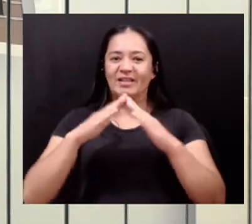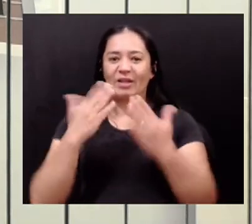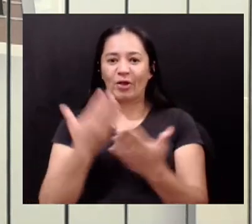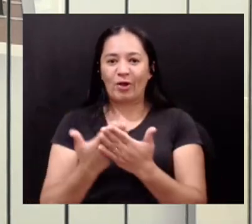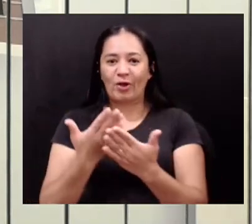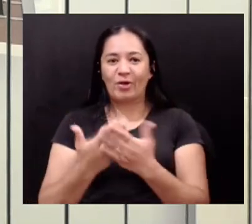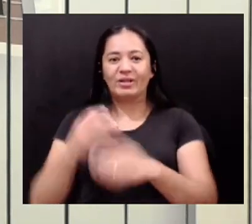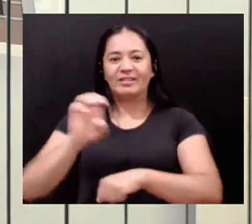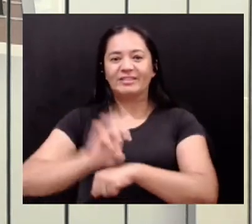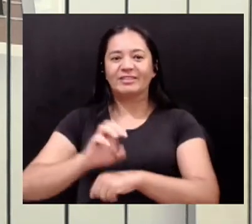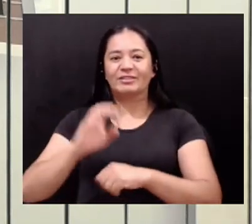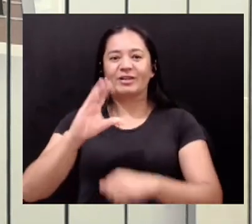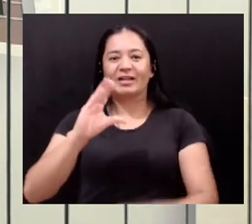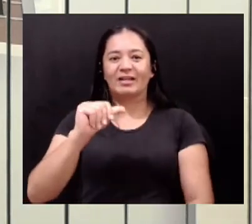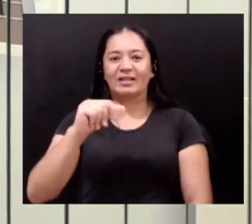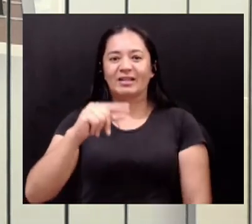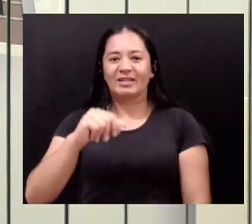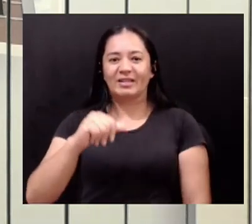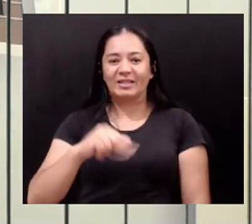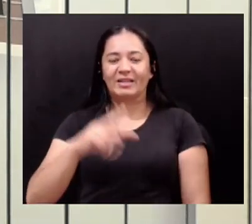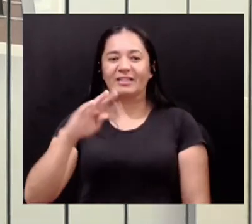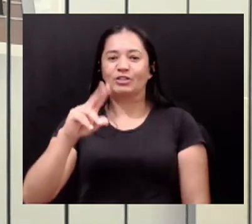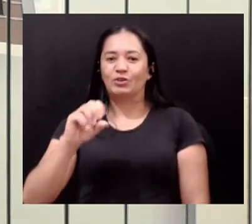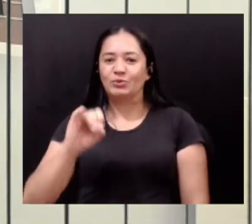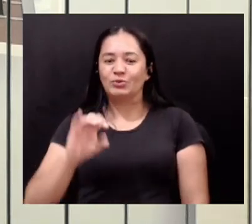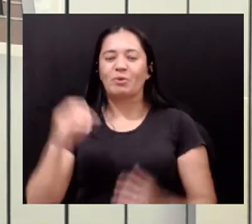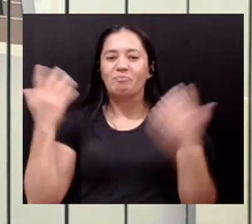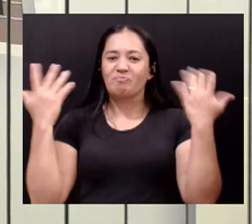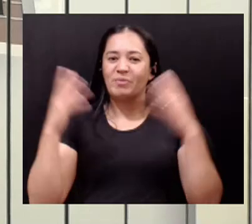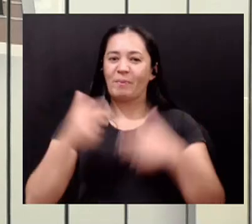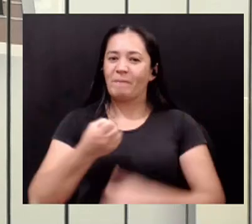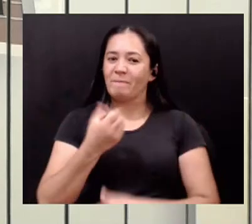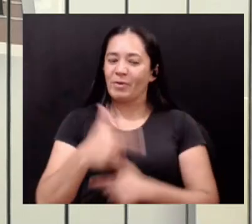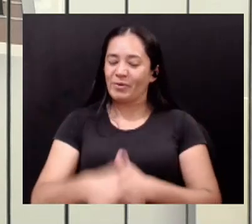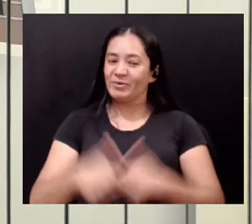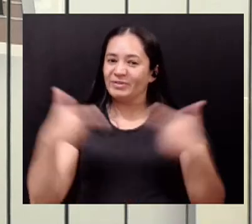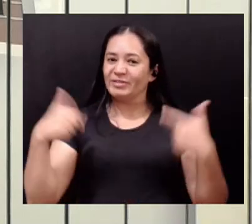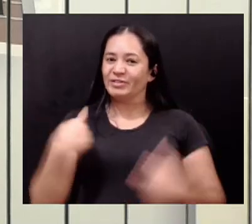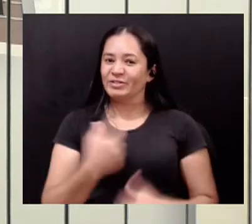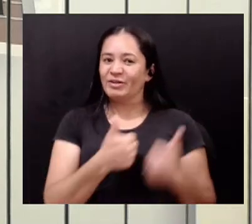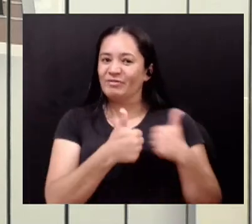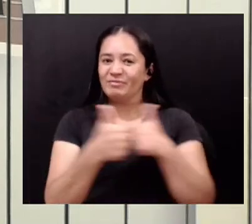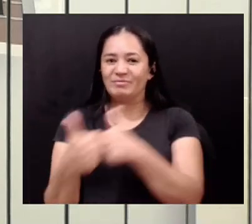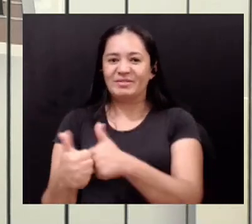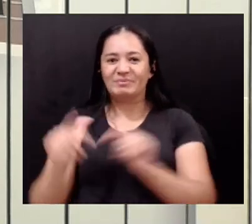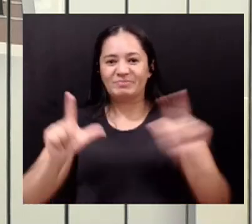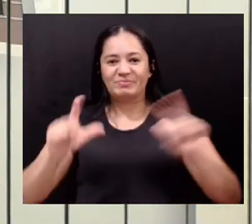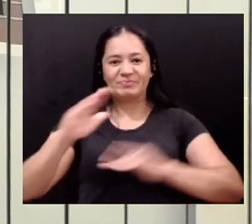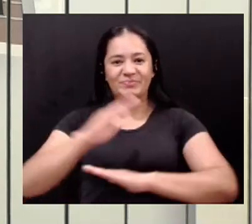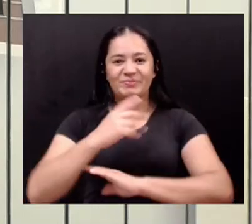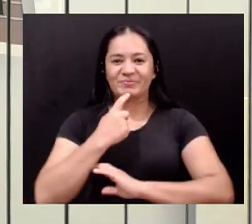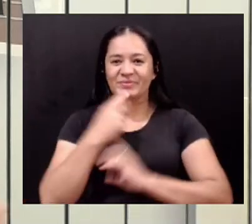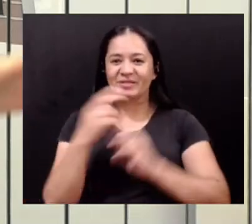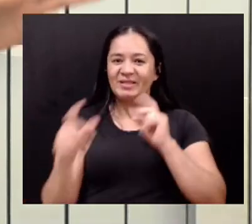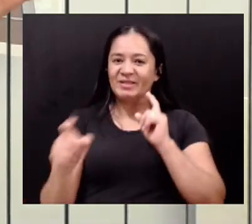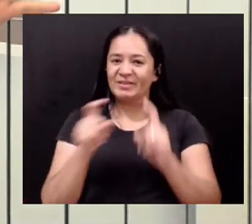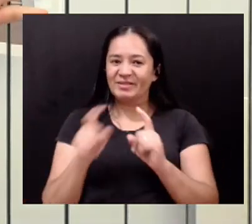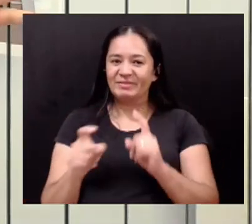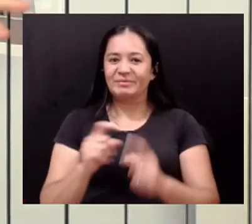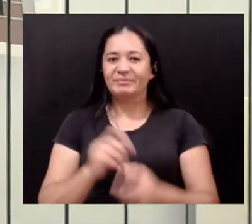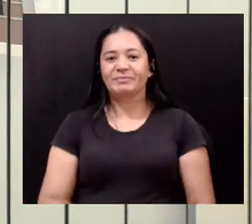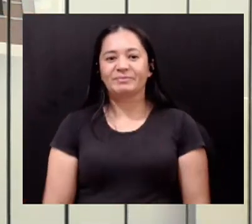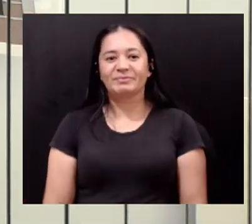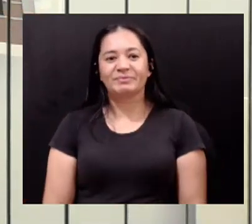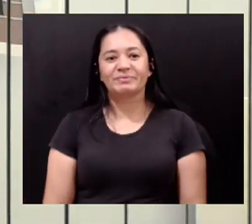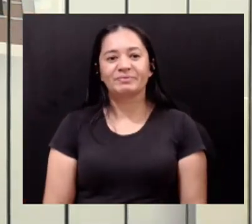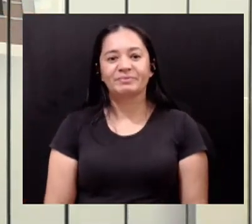Cantuzio. Parabéns, boa sorte. Nós vamos acompanhar aqui na TV Câmara Campinas as reuniões do Parlamento Jovem. Bom, olha